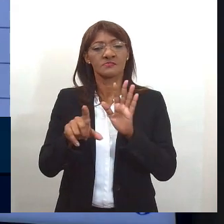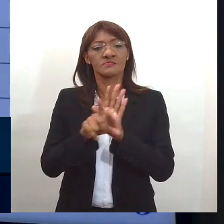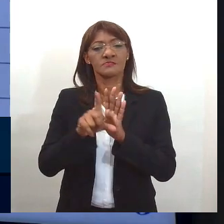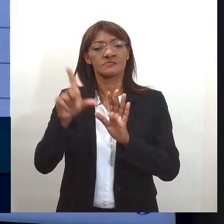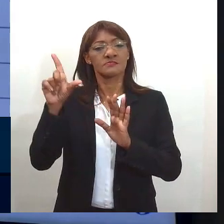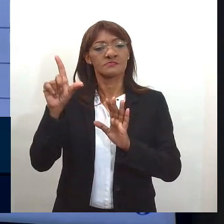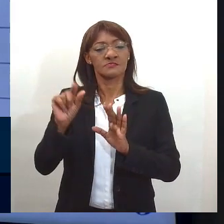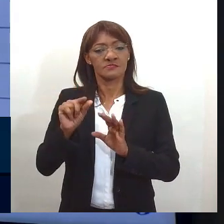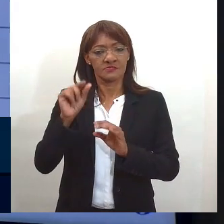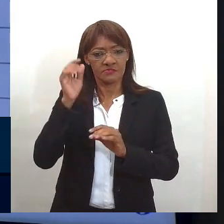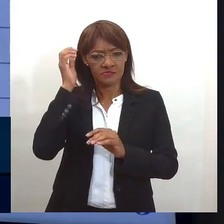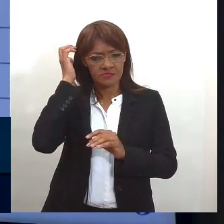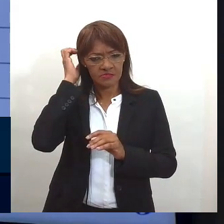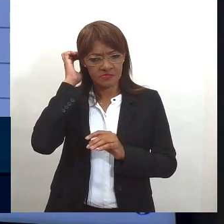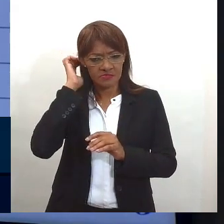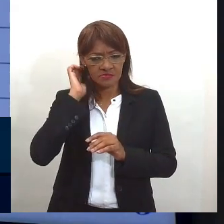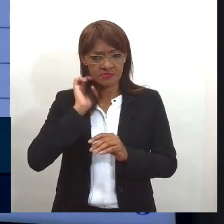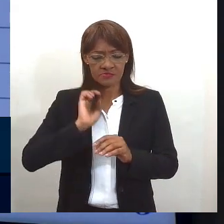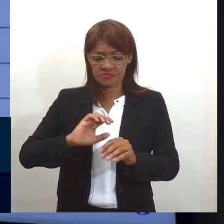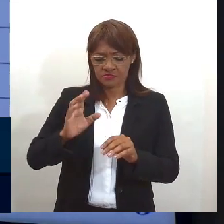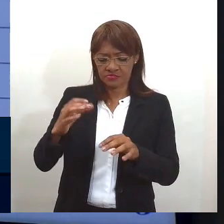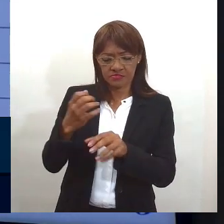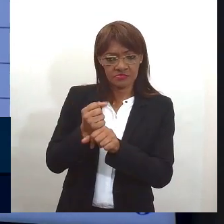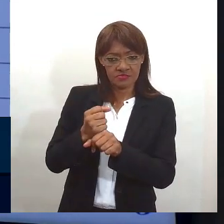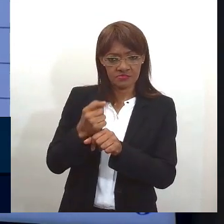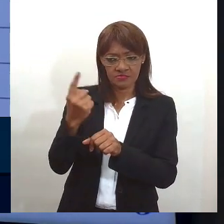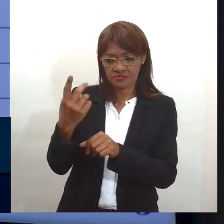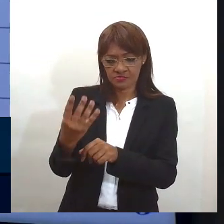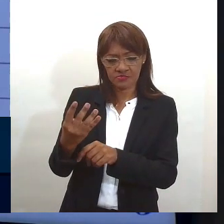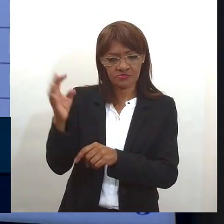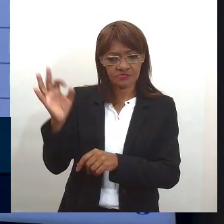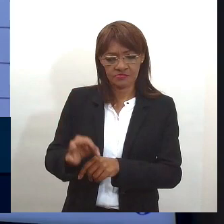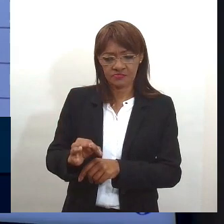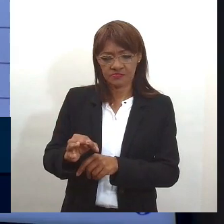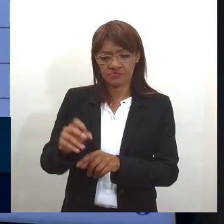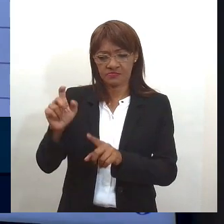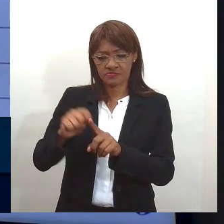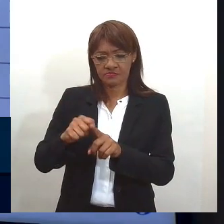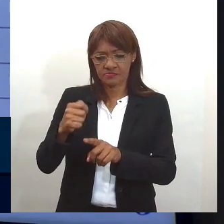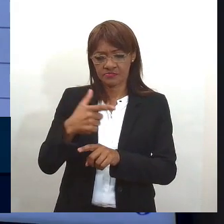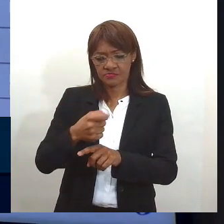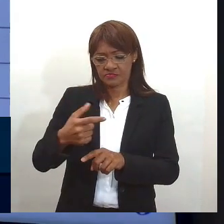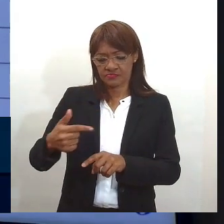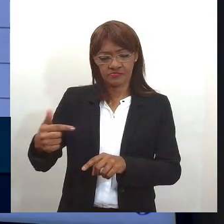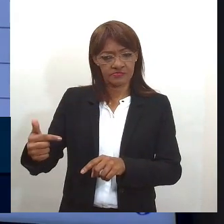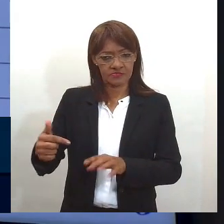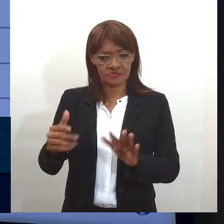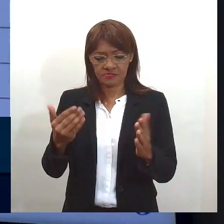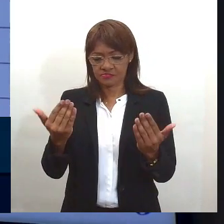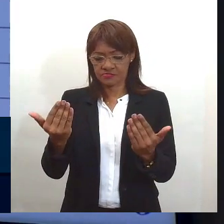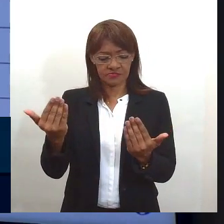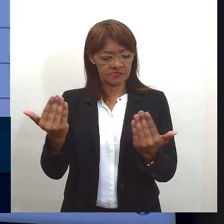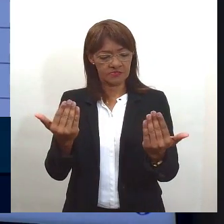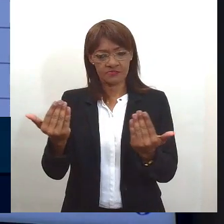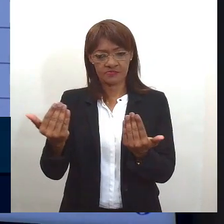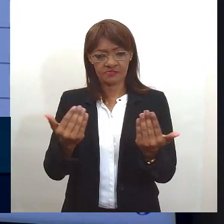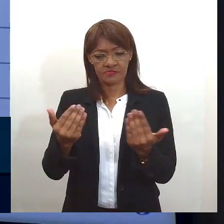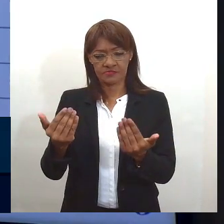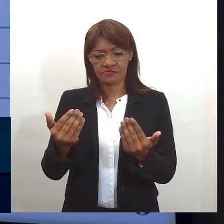14% para os inativos no mês de 2022. Então, fazendo essa comparação, a gente ainda tem essa perda de